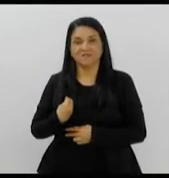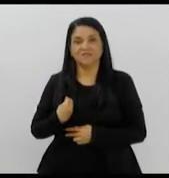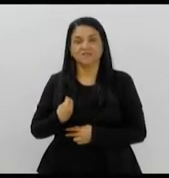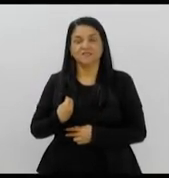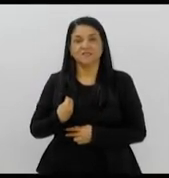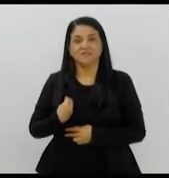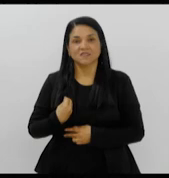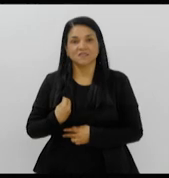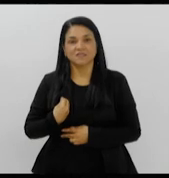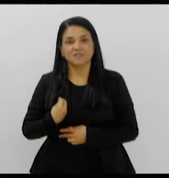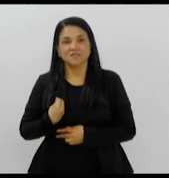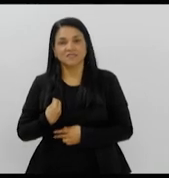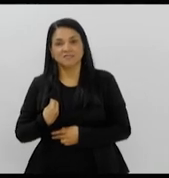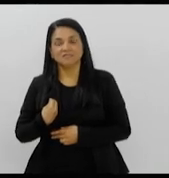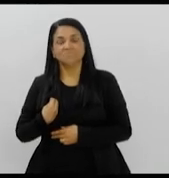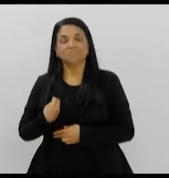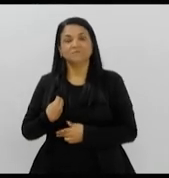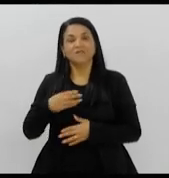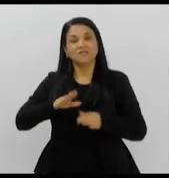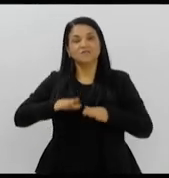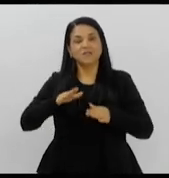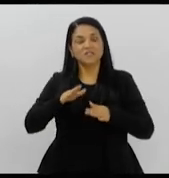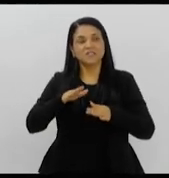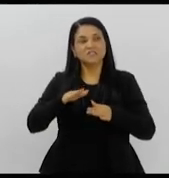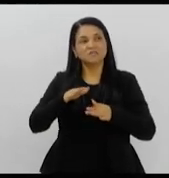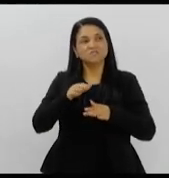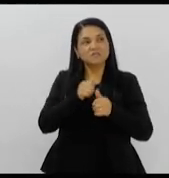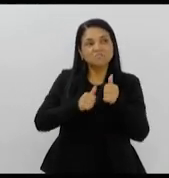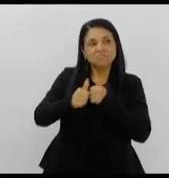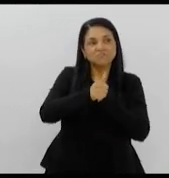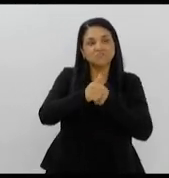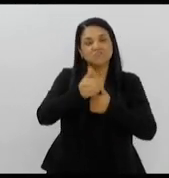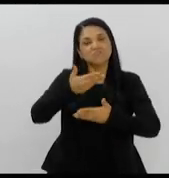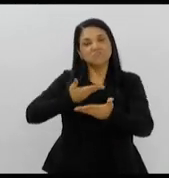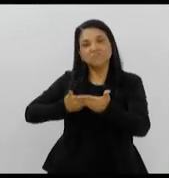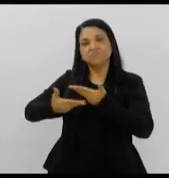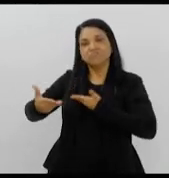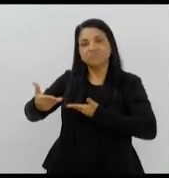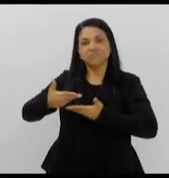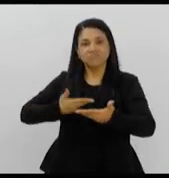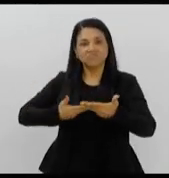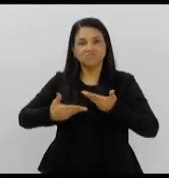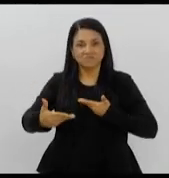posições se alternam. Já fui candidato